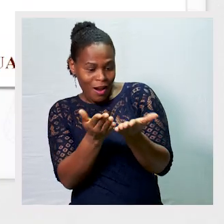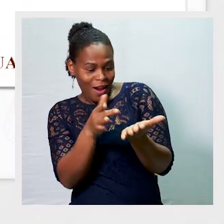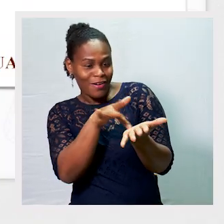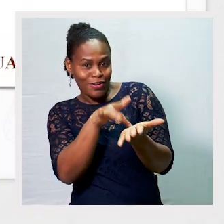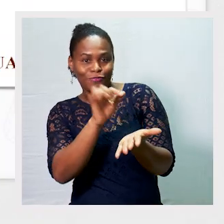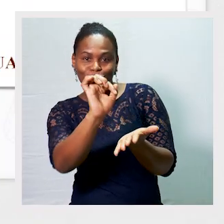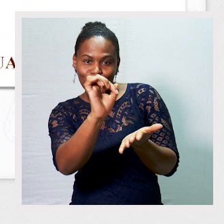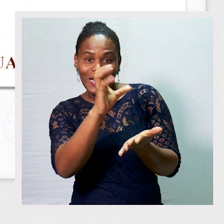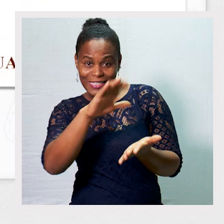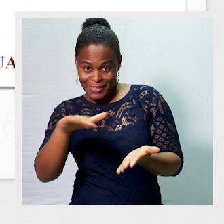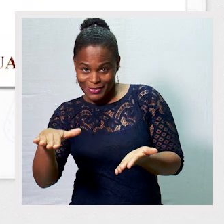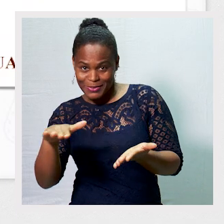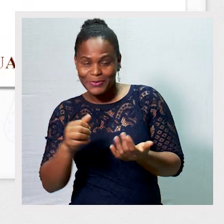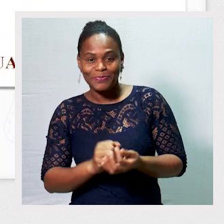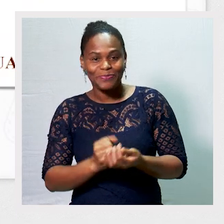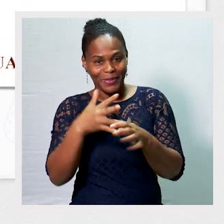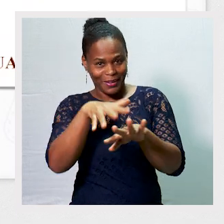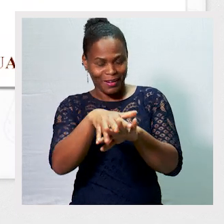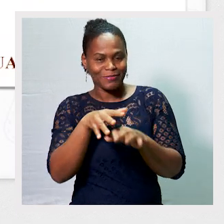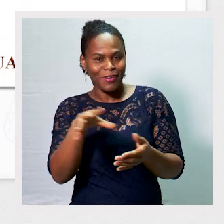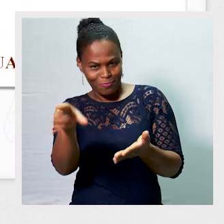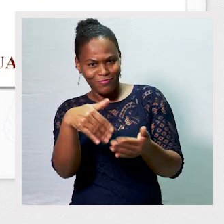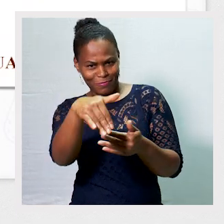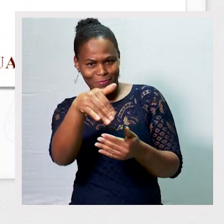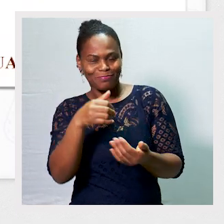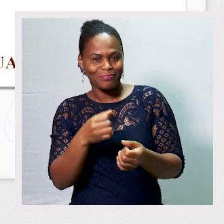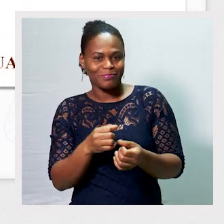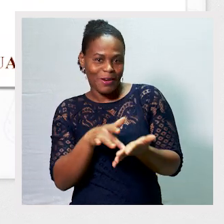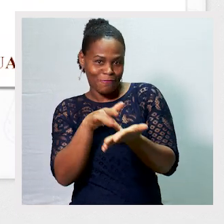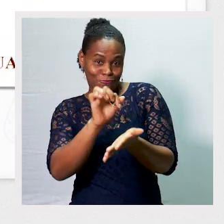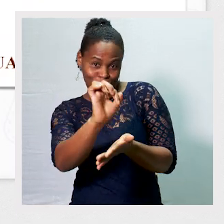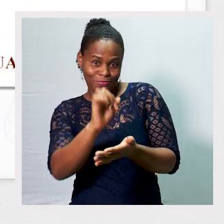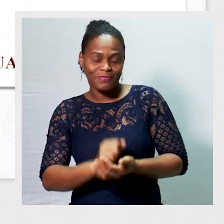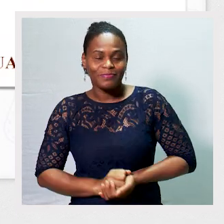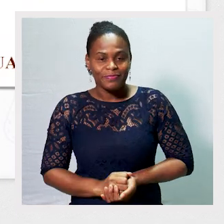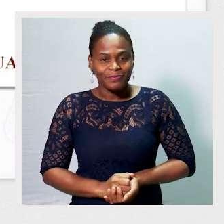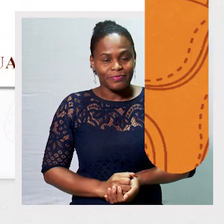a pegarem nos vossos manuais de Ciências Integradas. Vamos lá.